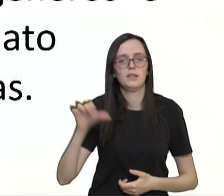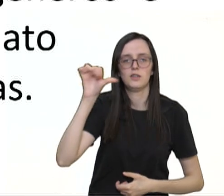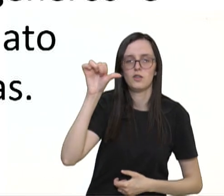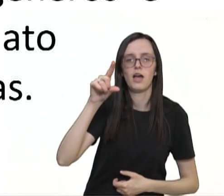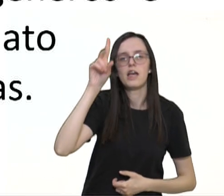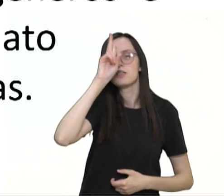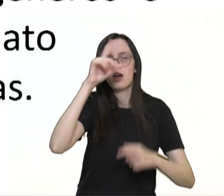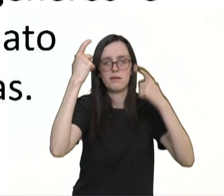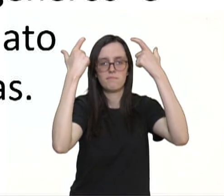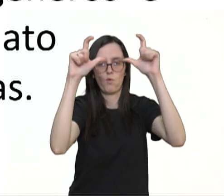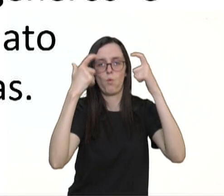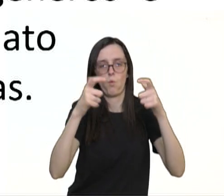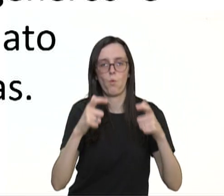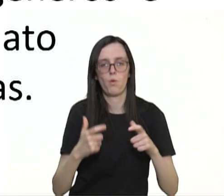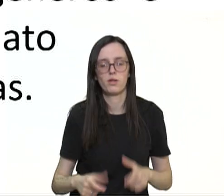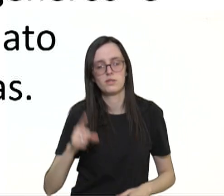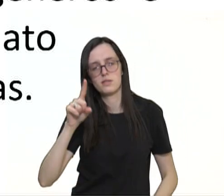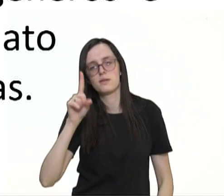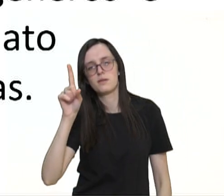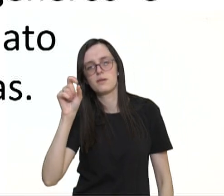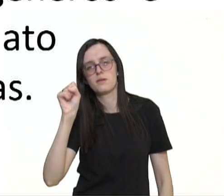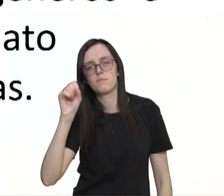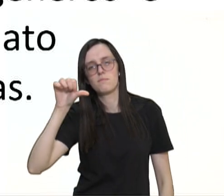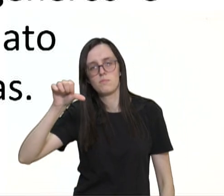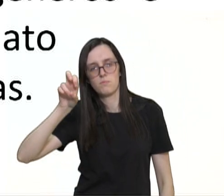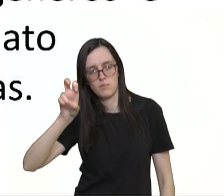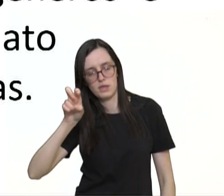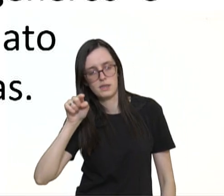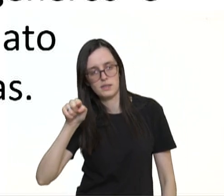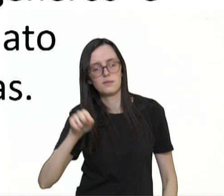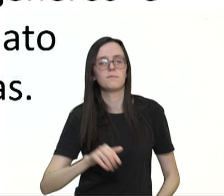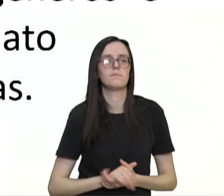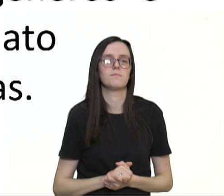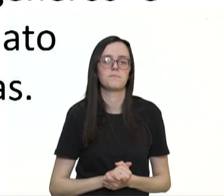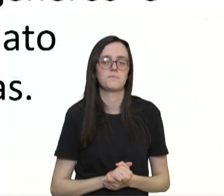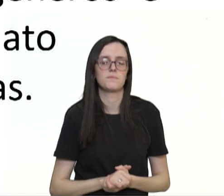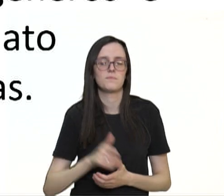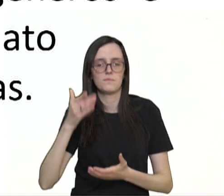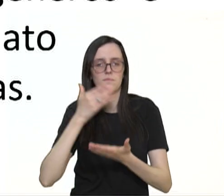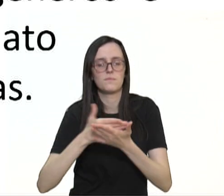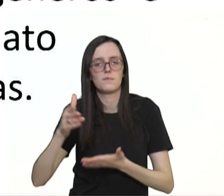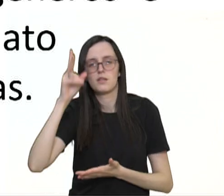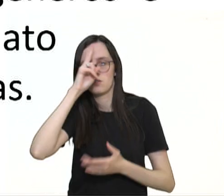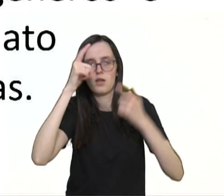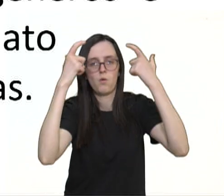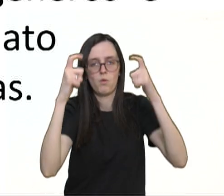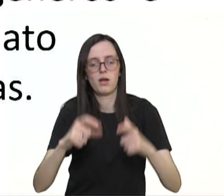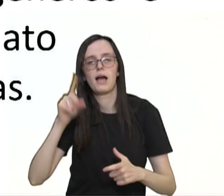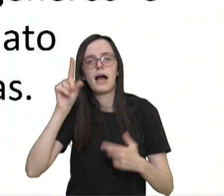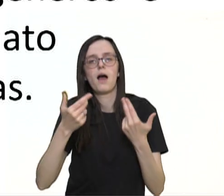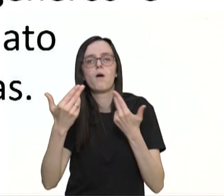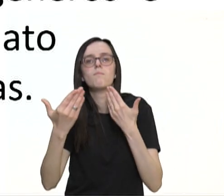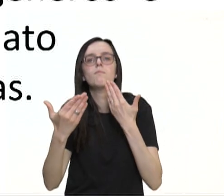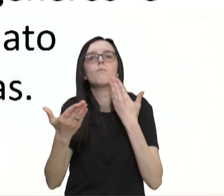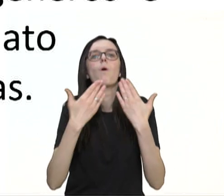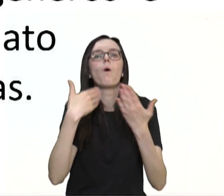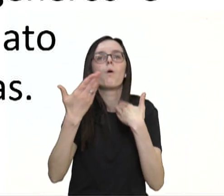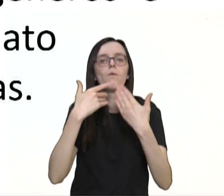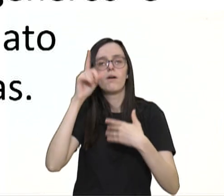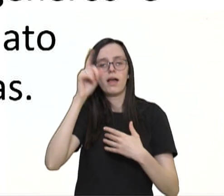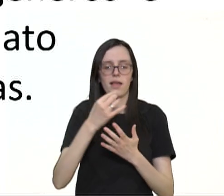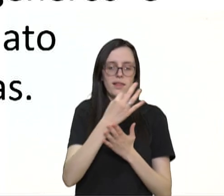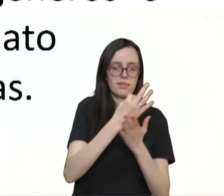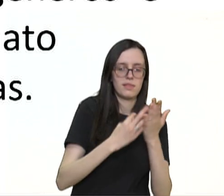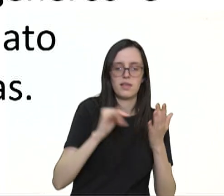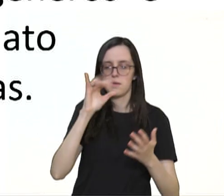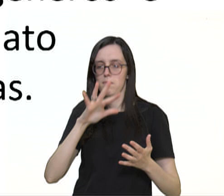Nona, História em Quadrinhos, tá? De 1895, que foi quando surgiu a História em Quadrinho, é a conversa entre o texto e a